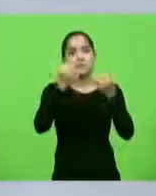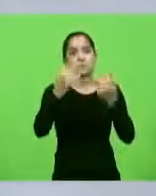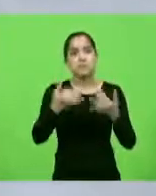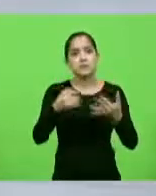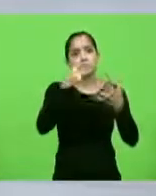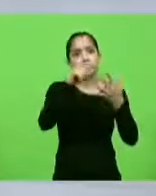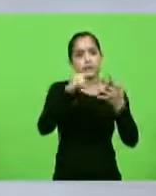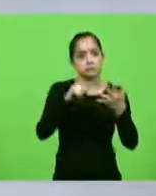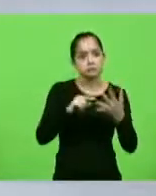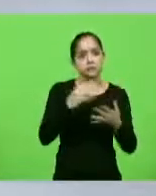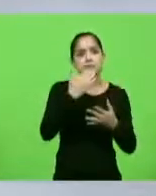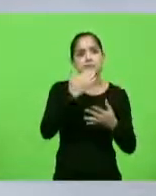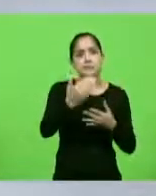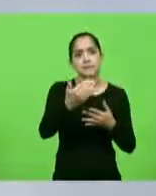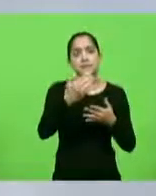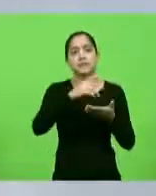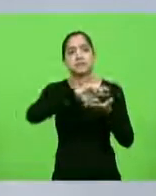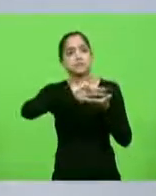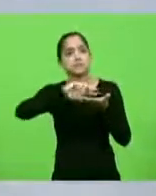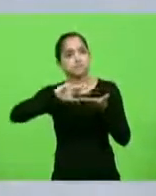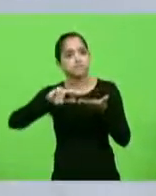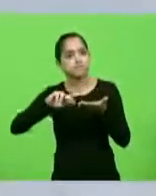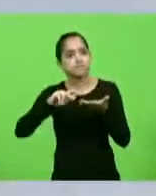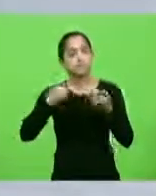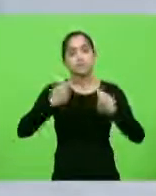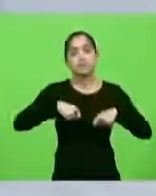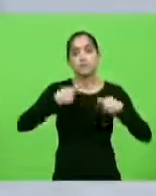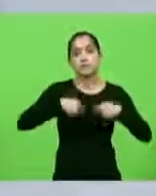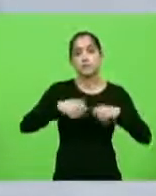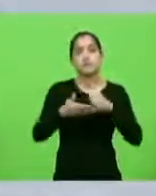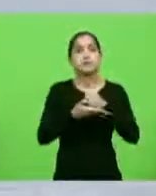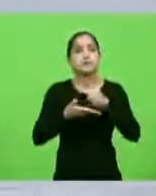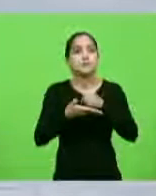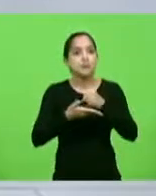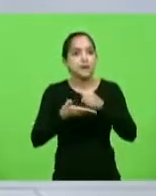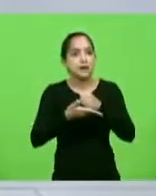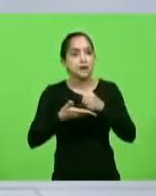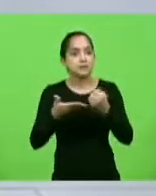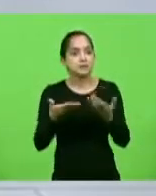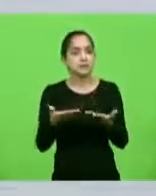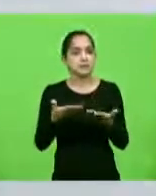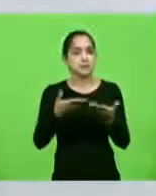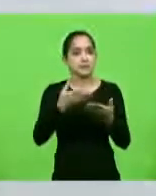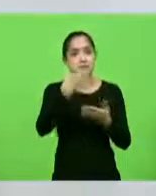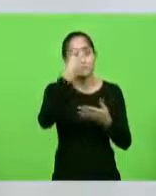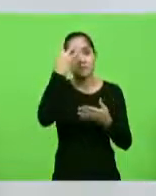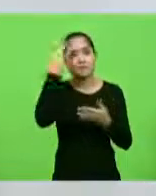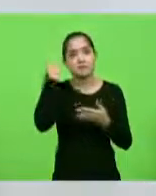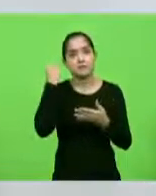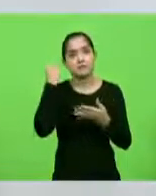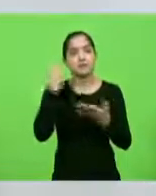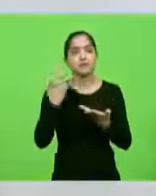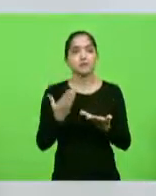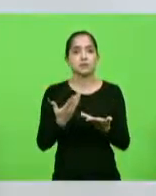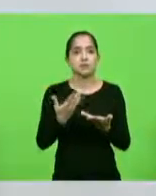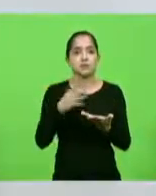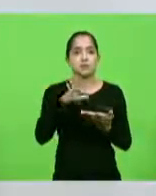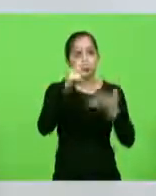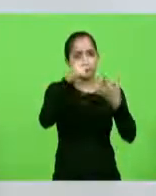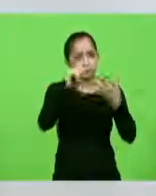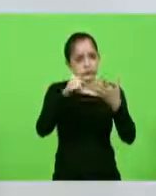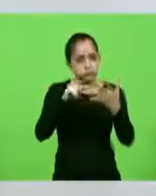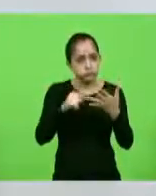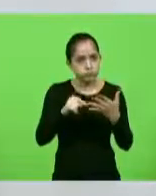pontuamos demanda a demanda. E são necessidades básicas, estão esquecidos ali naquelas cidades. Eu vou só pontuar